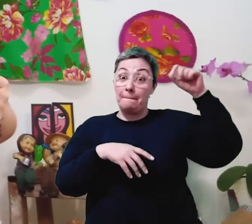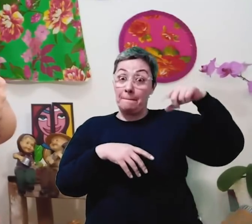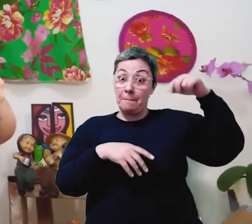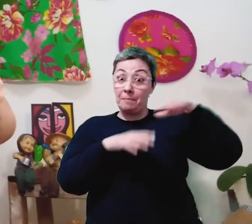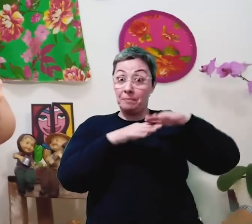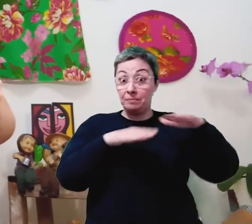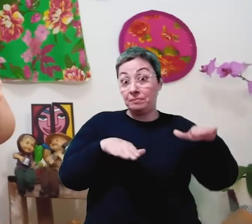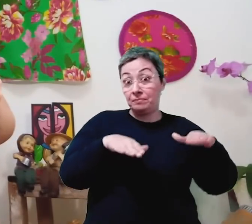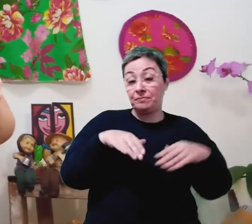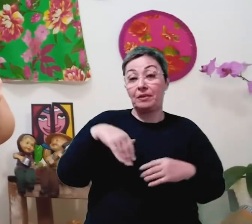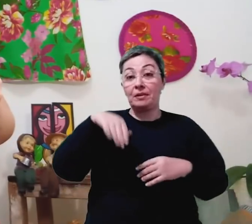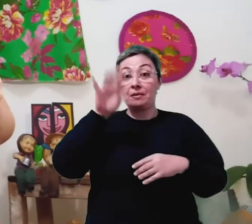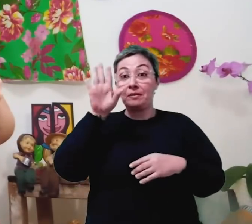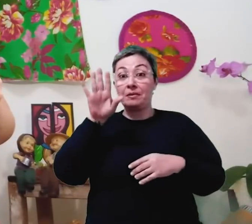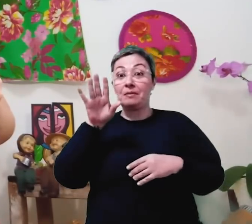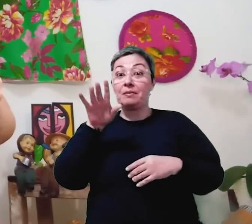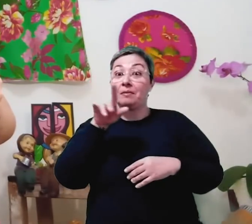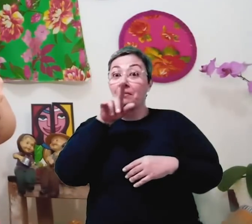pia pinga,